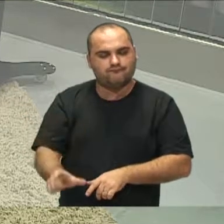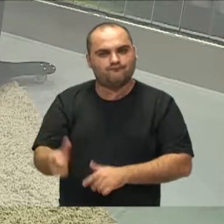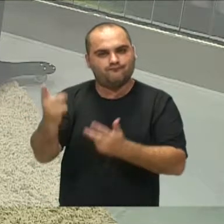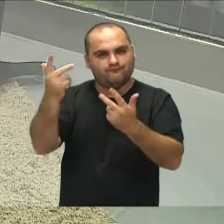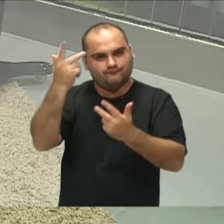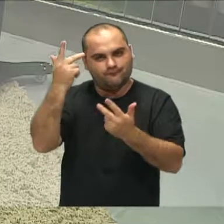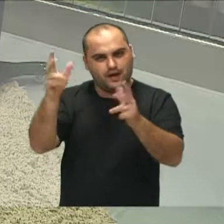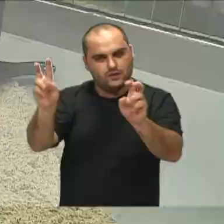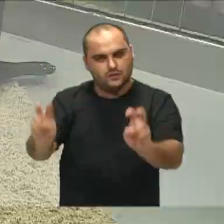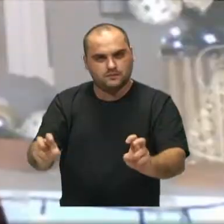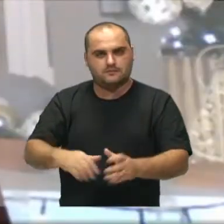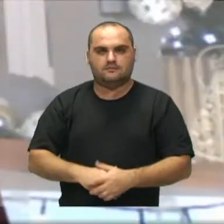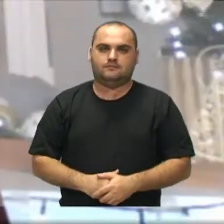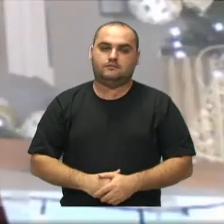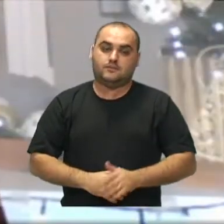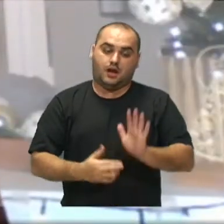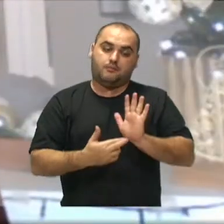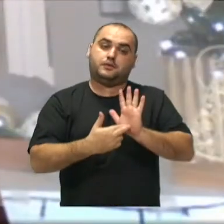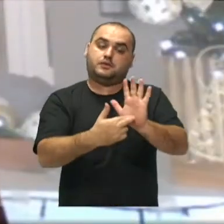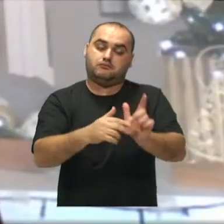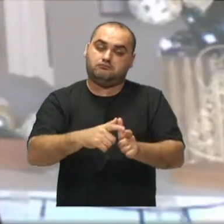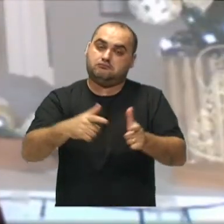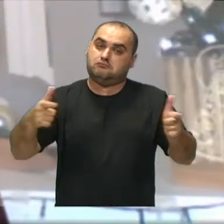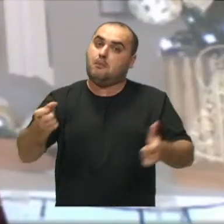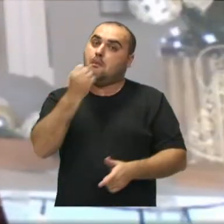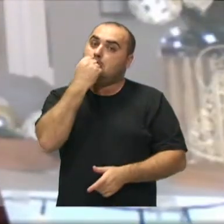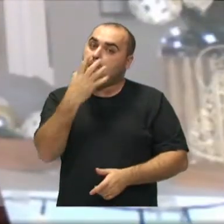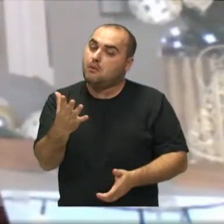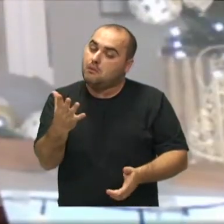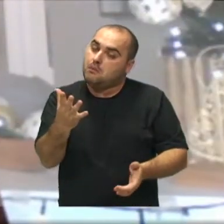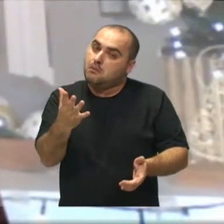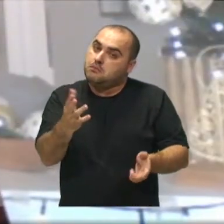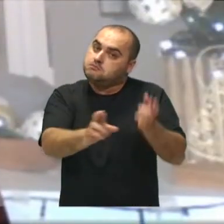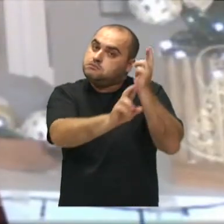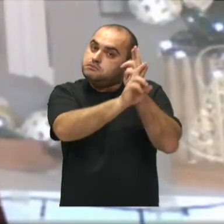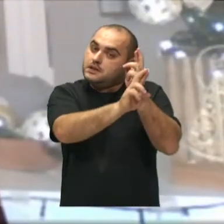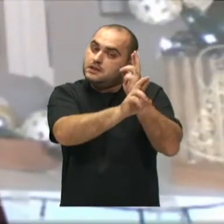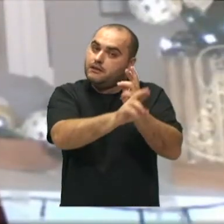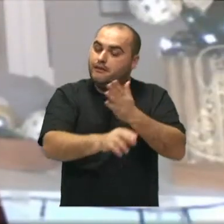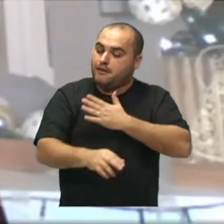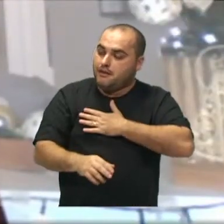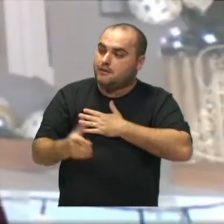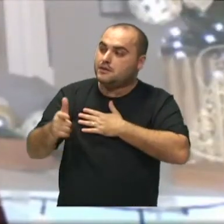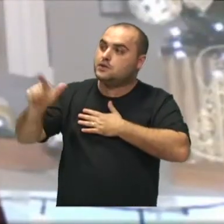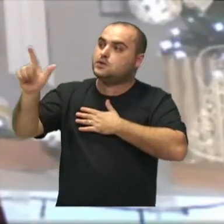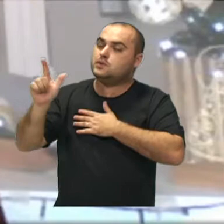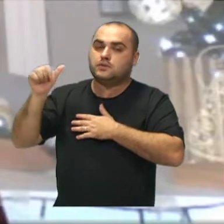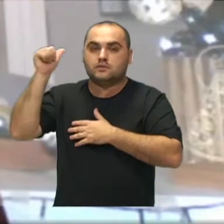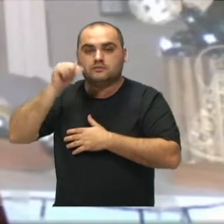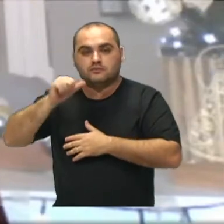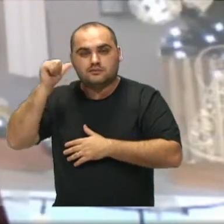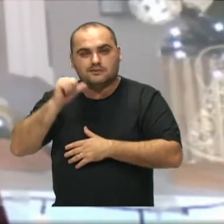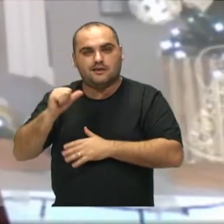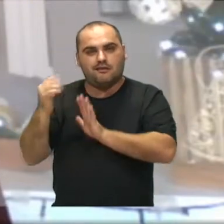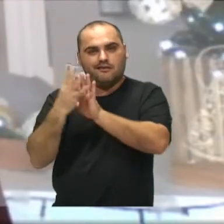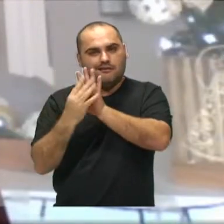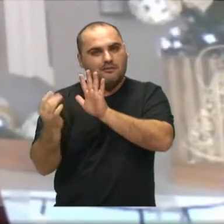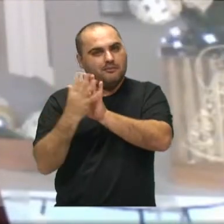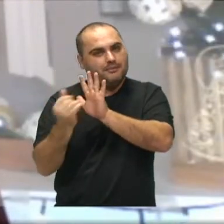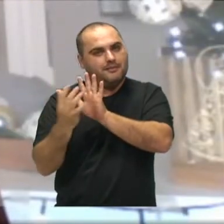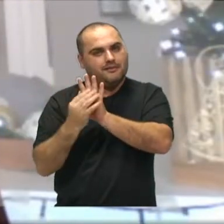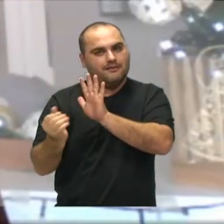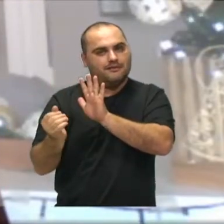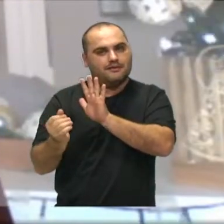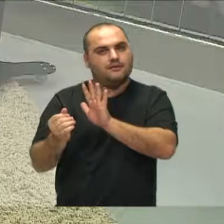Então, a representatividade está crescendo, que bom. Espero que eu e as demais sejamos inspirações, né? Para que outras